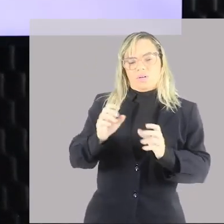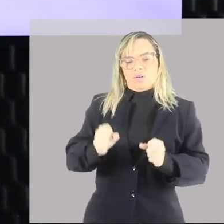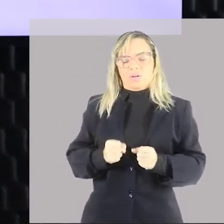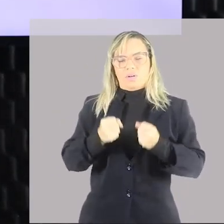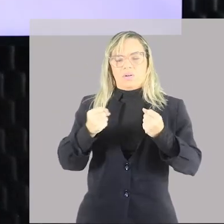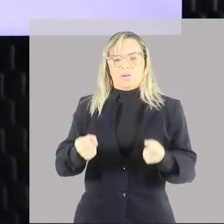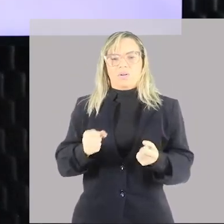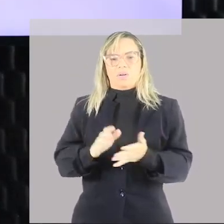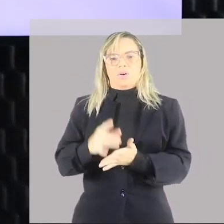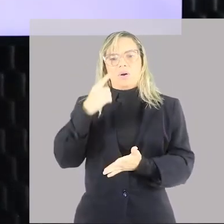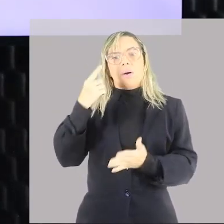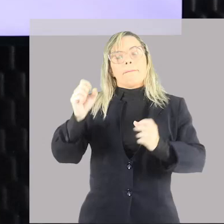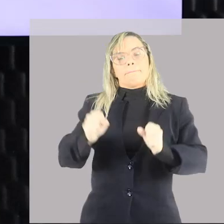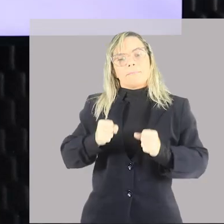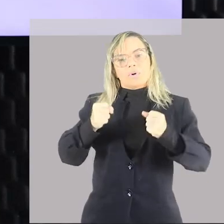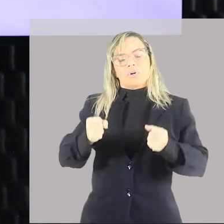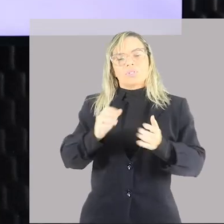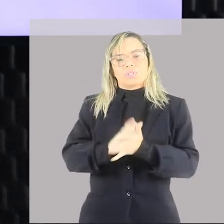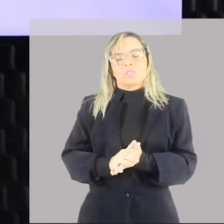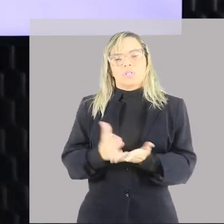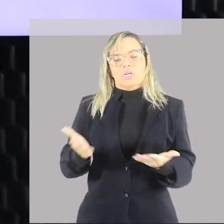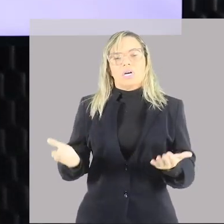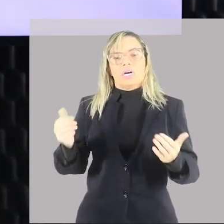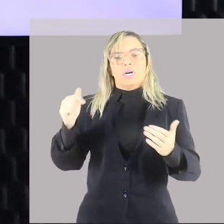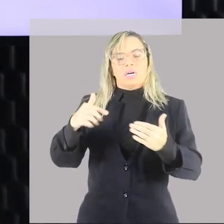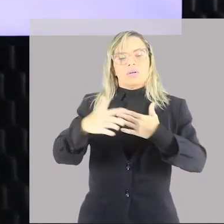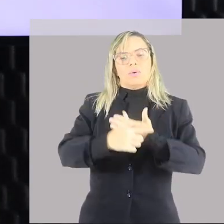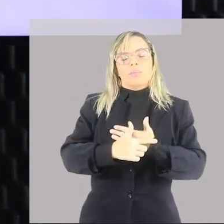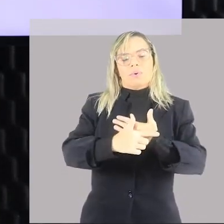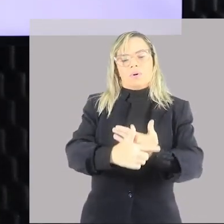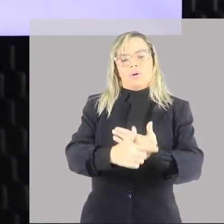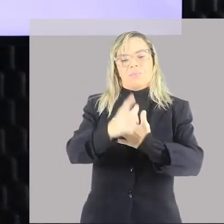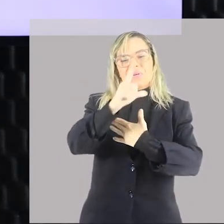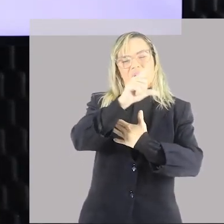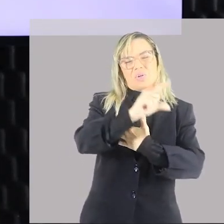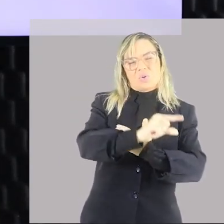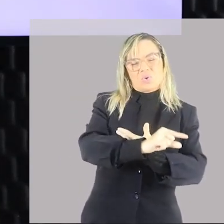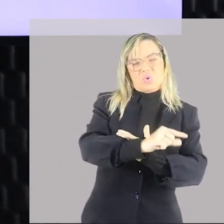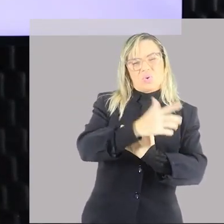até servir, mas é um elemento muito